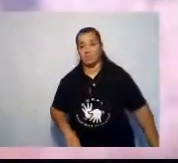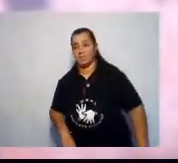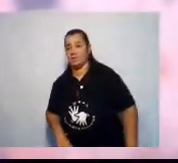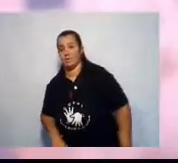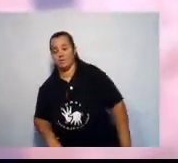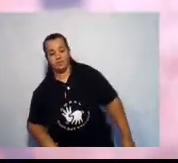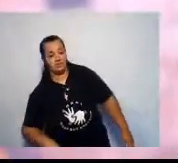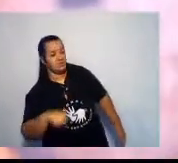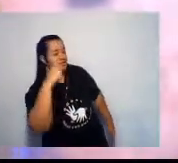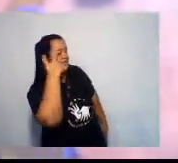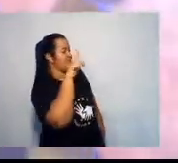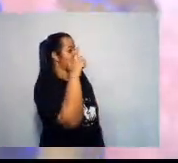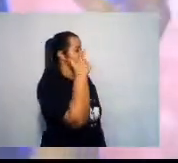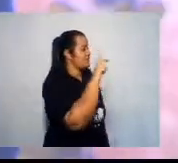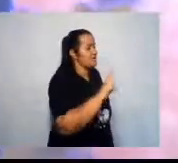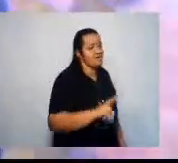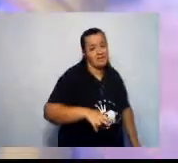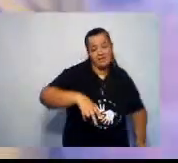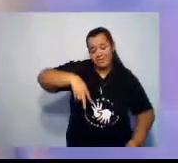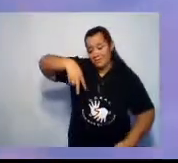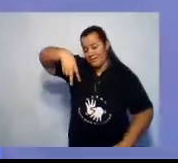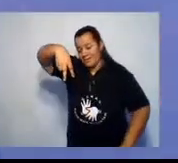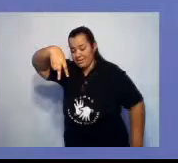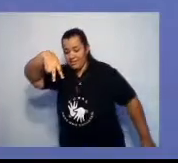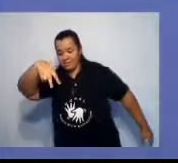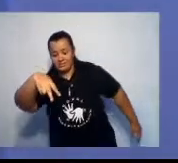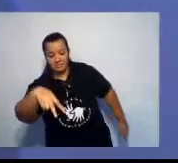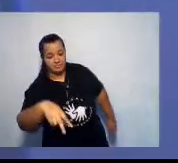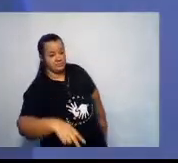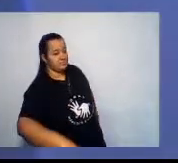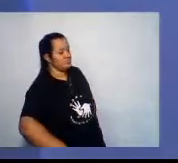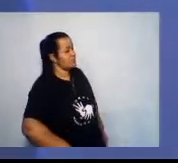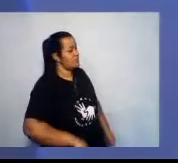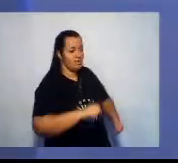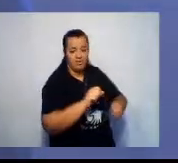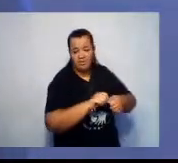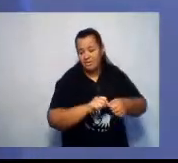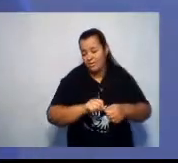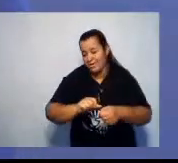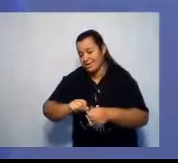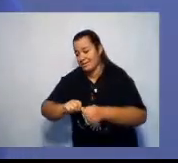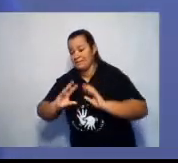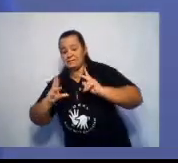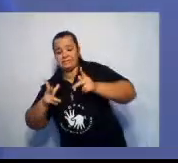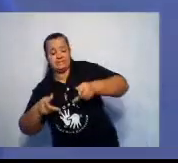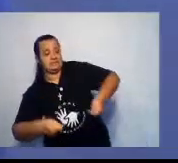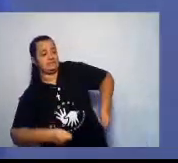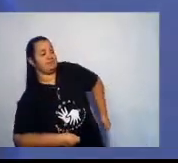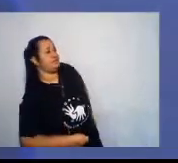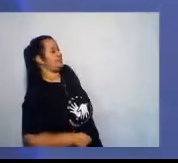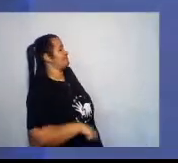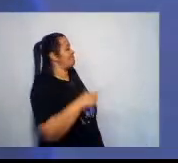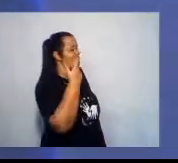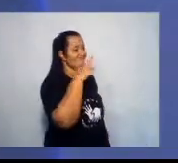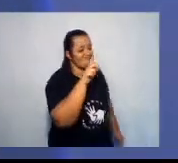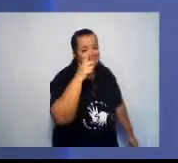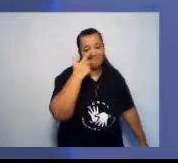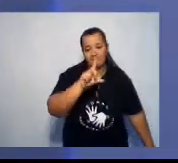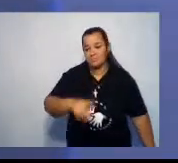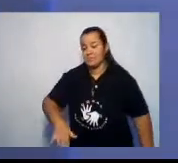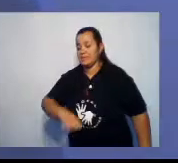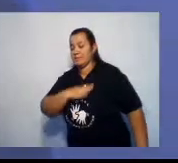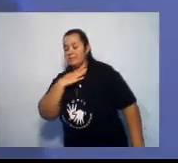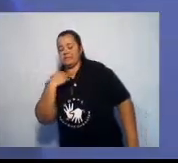Você deita, mas sem sono se levanta. Faz de tudo pra dormir, não adianta.